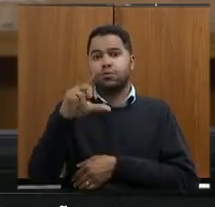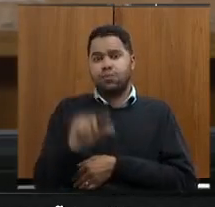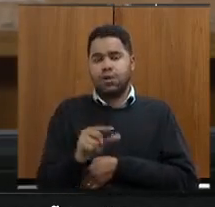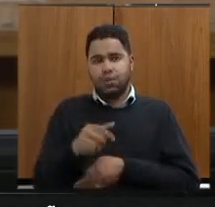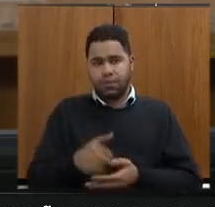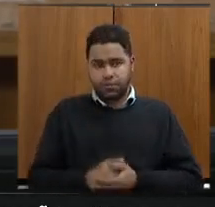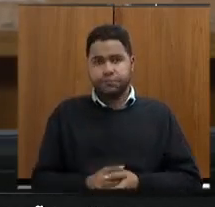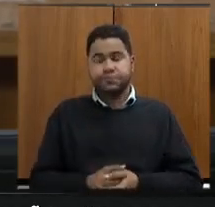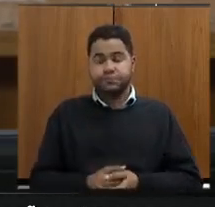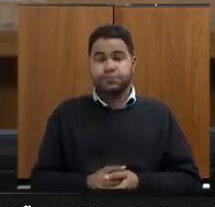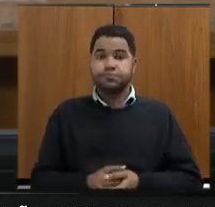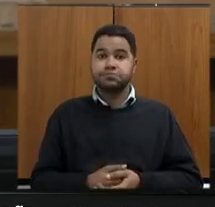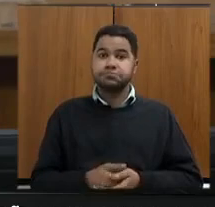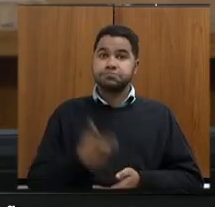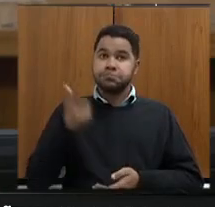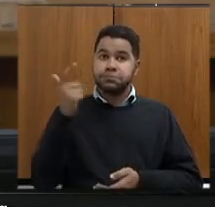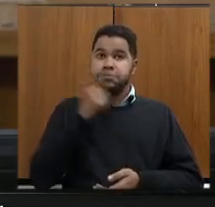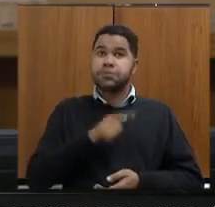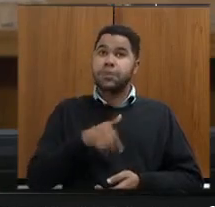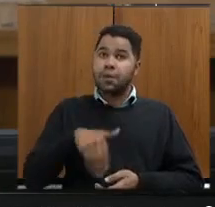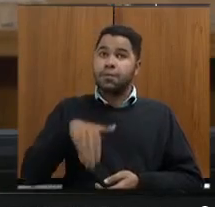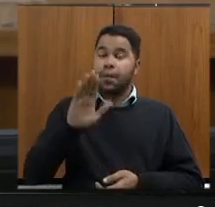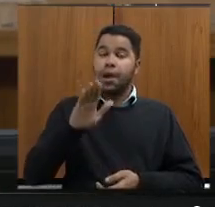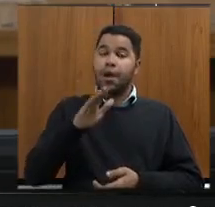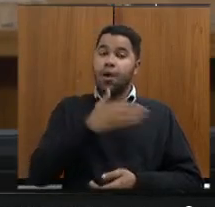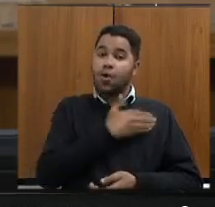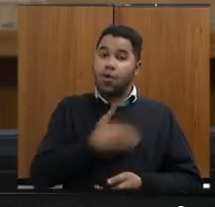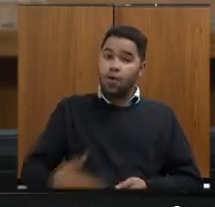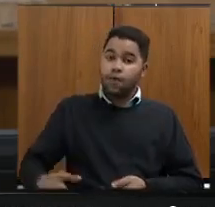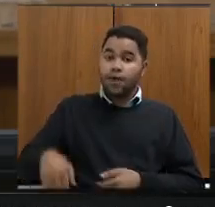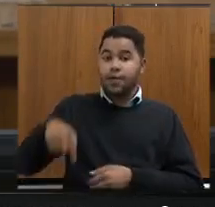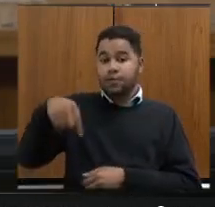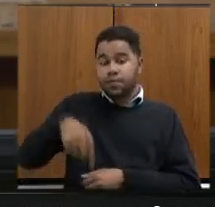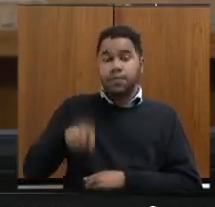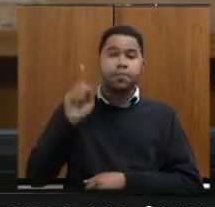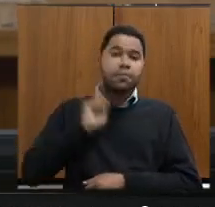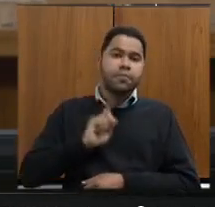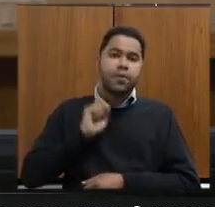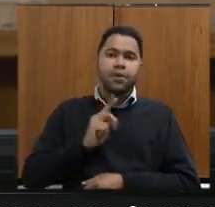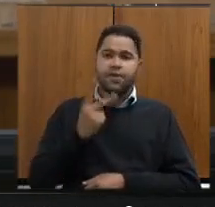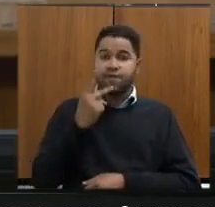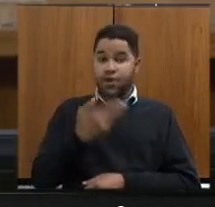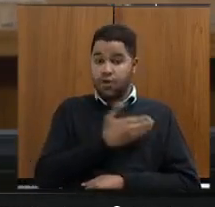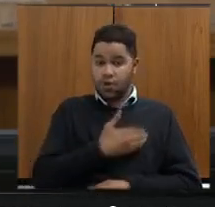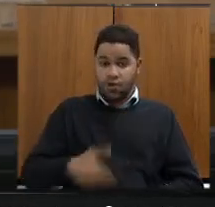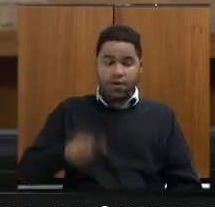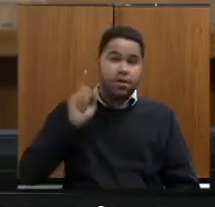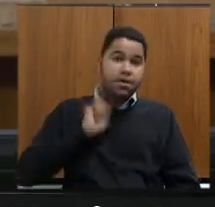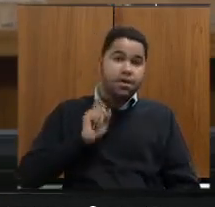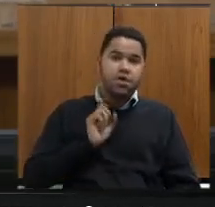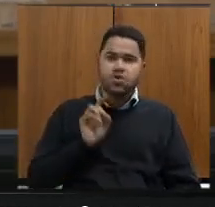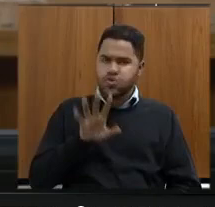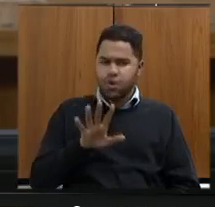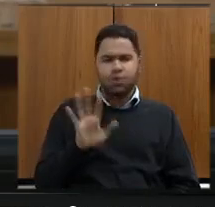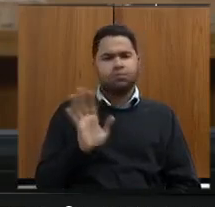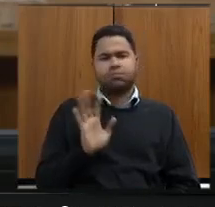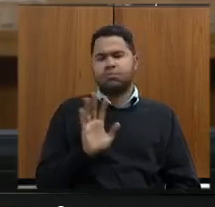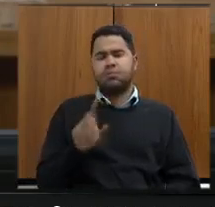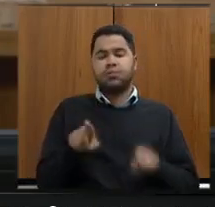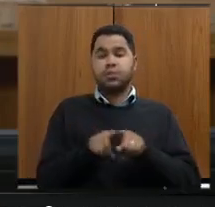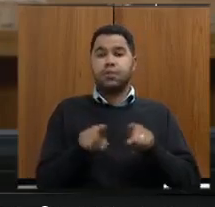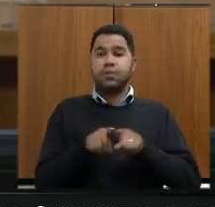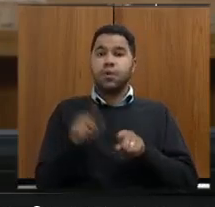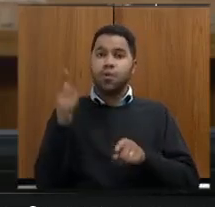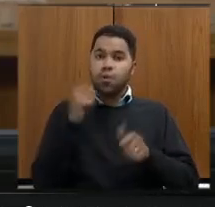e da gente está falando de um ganho muito maior ao governo do estado e quando a gente fala o governo do estado não é só para o governo né gente tá falando